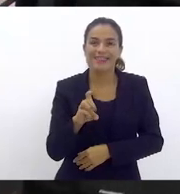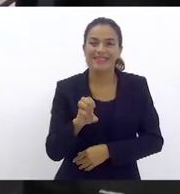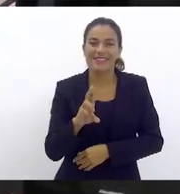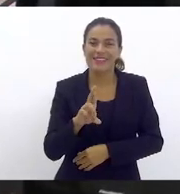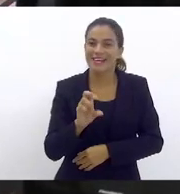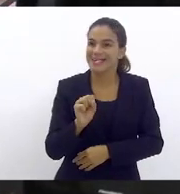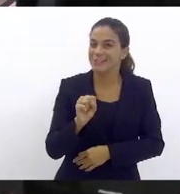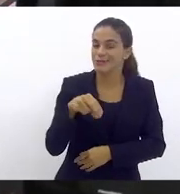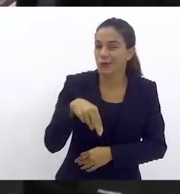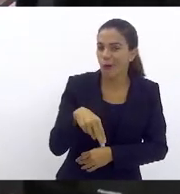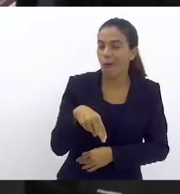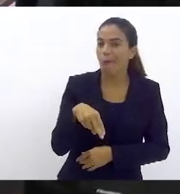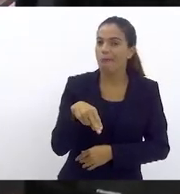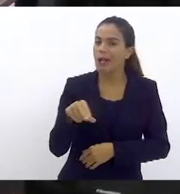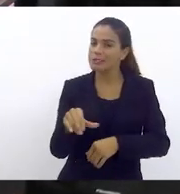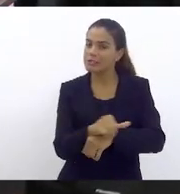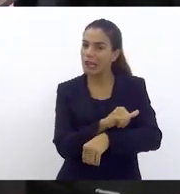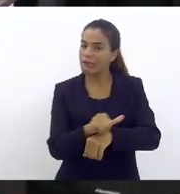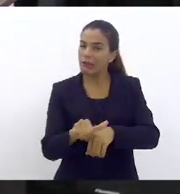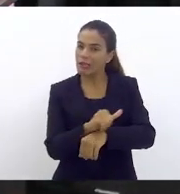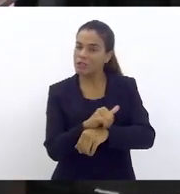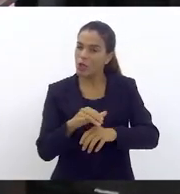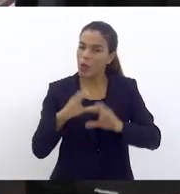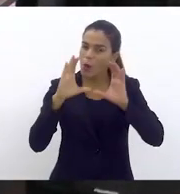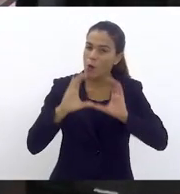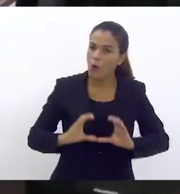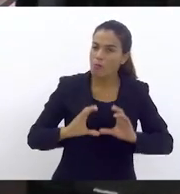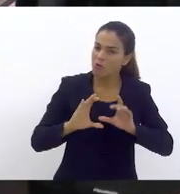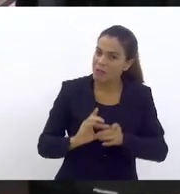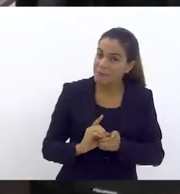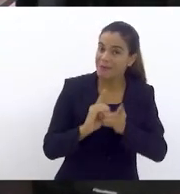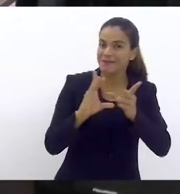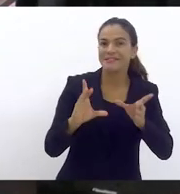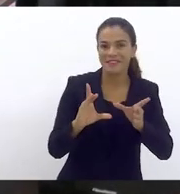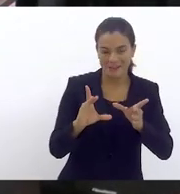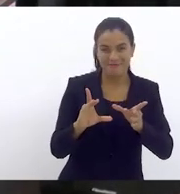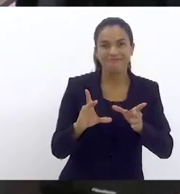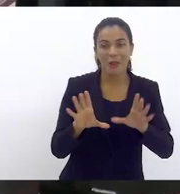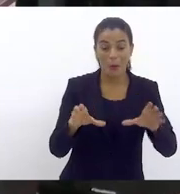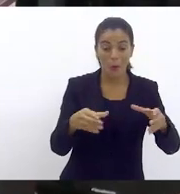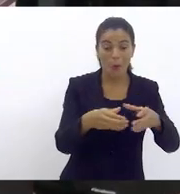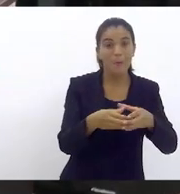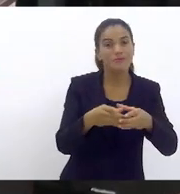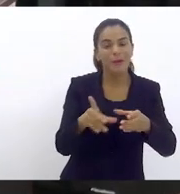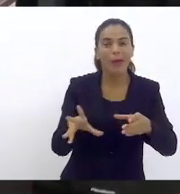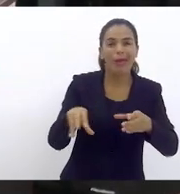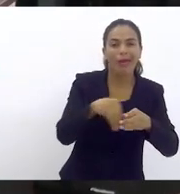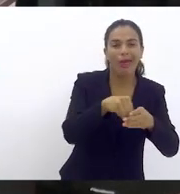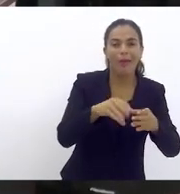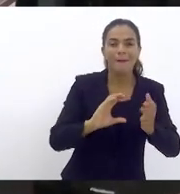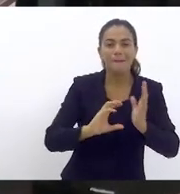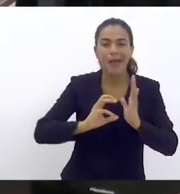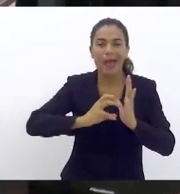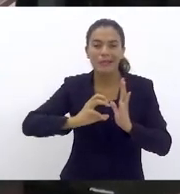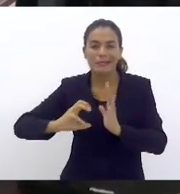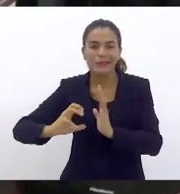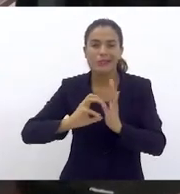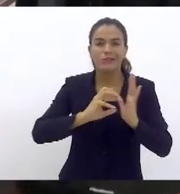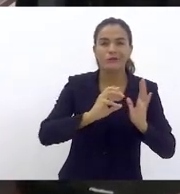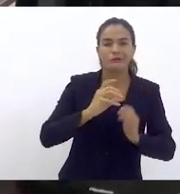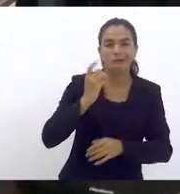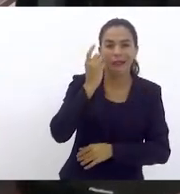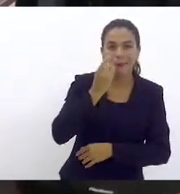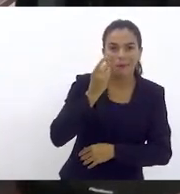essa forma democrática de conduzir a comissão afinal de contas as comissões elas são colegiado né de deputados